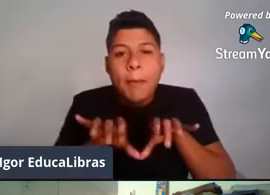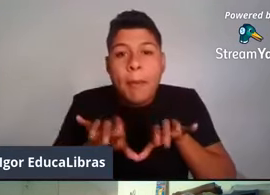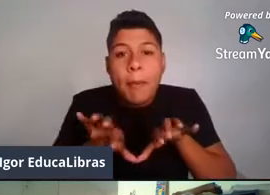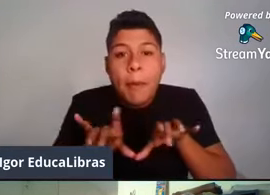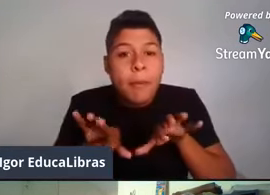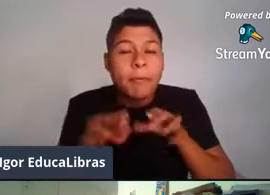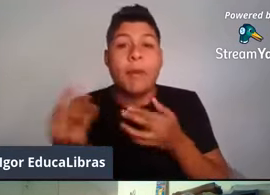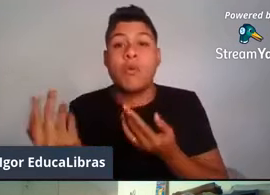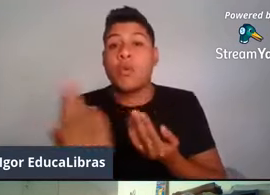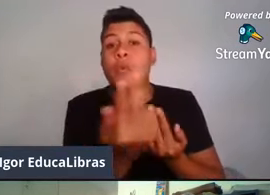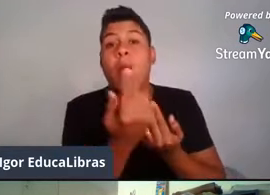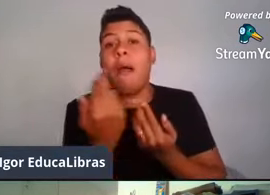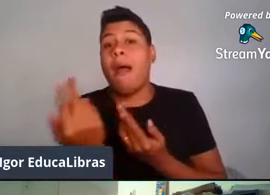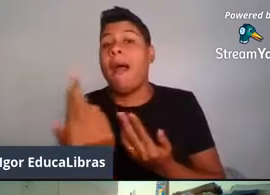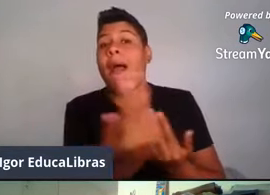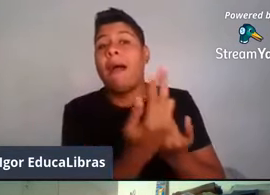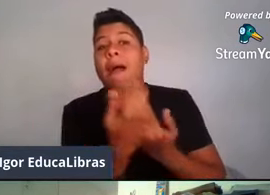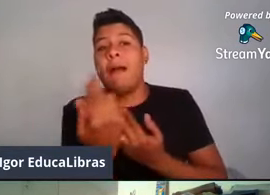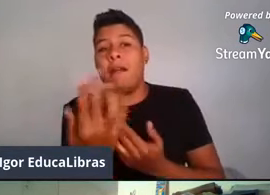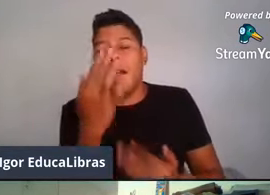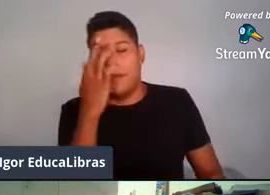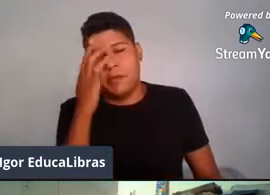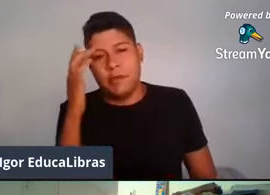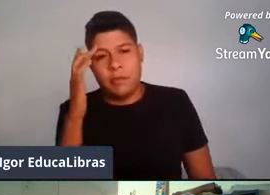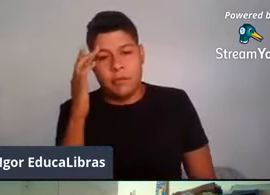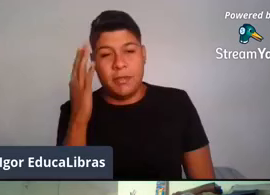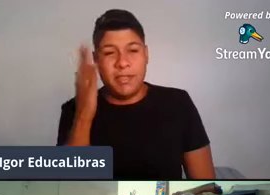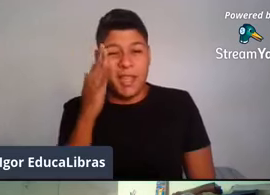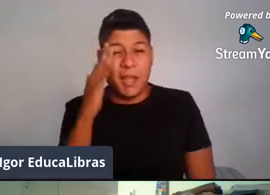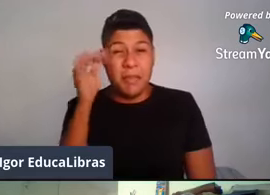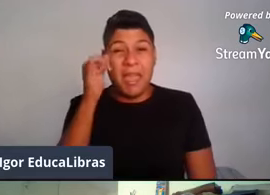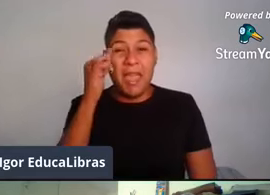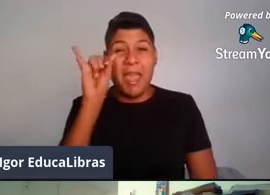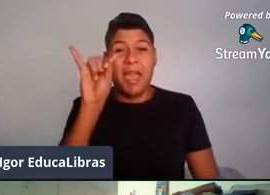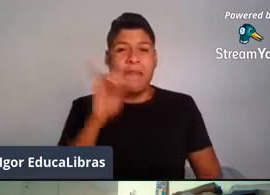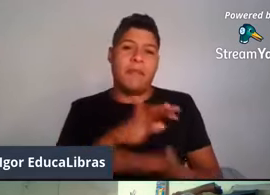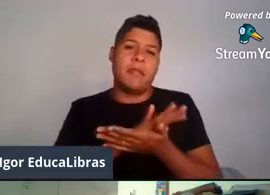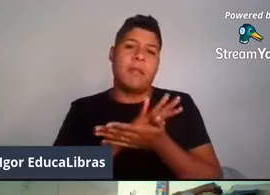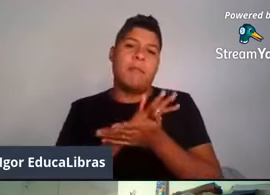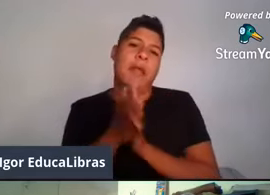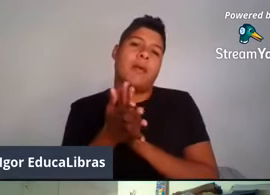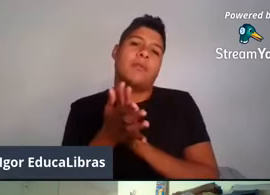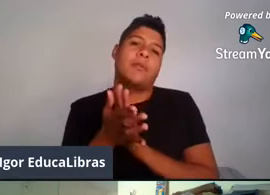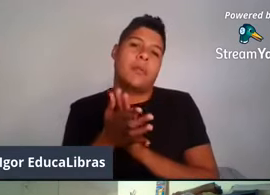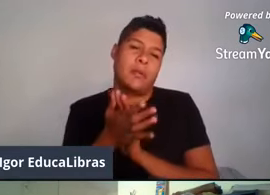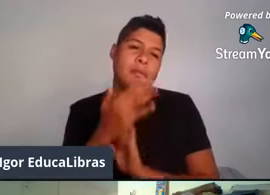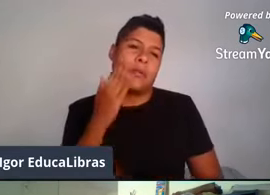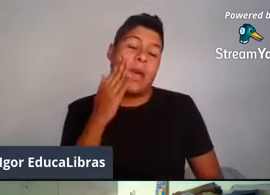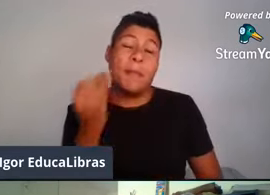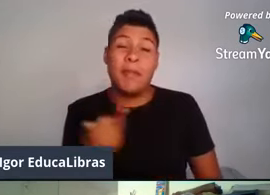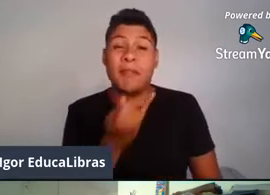isso equaliza um pouco as pessoas e minimiza o preconceito que